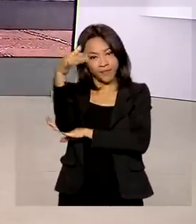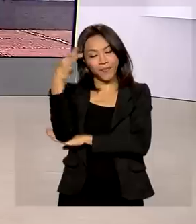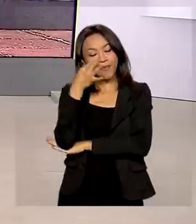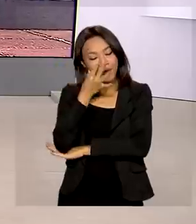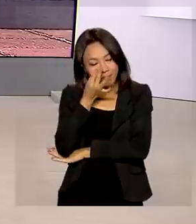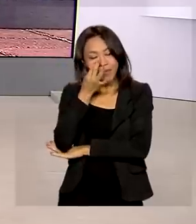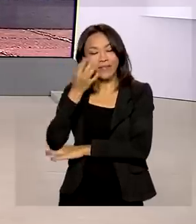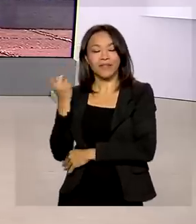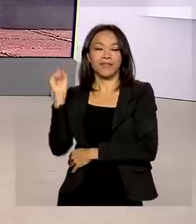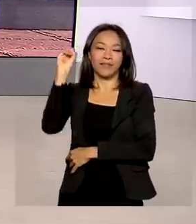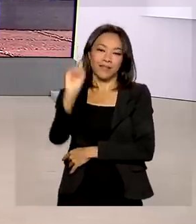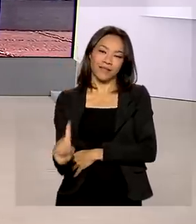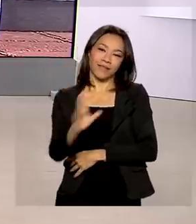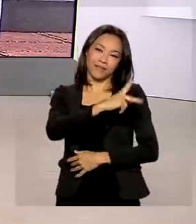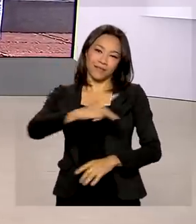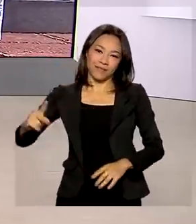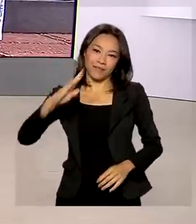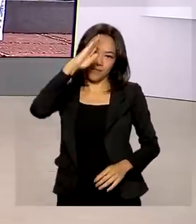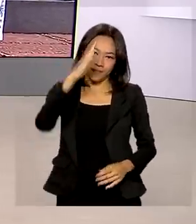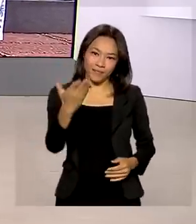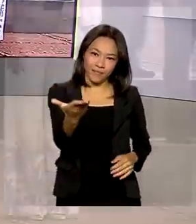do presidente Jair Bolsonaro.